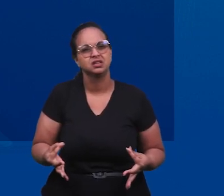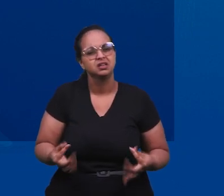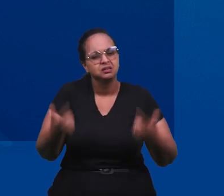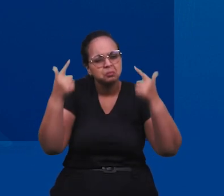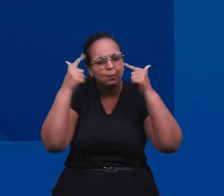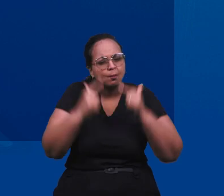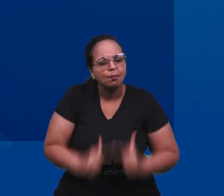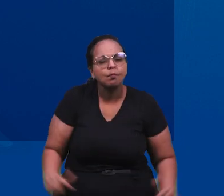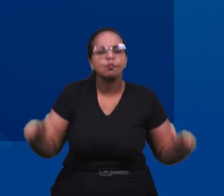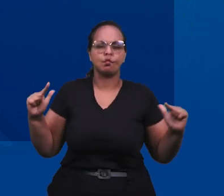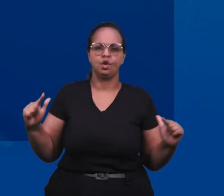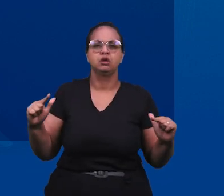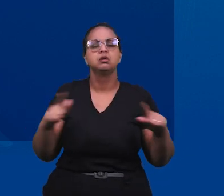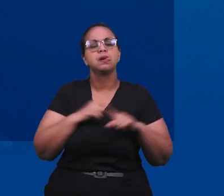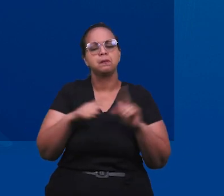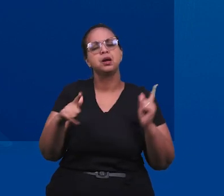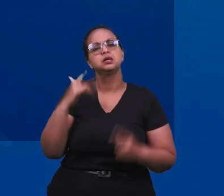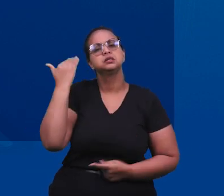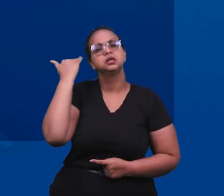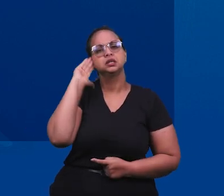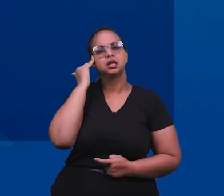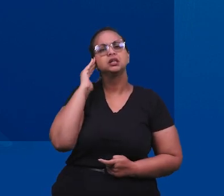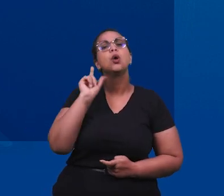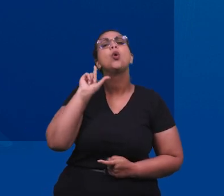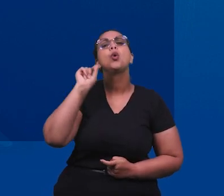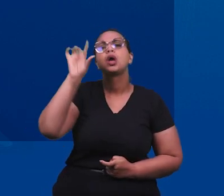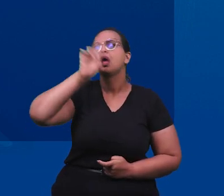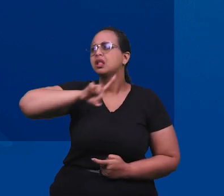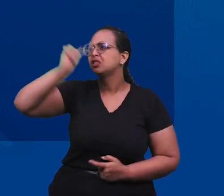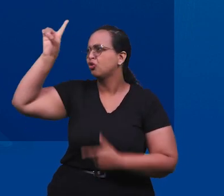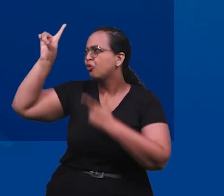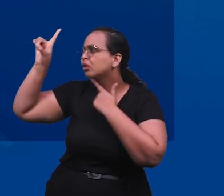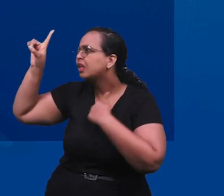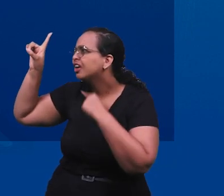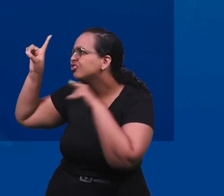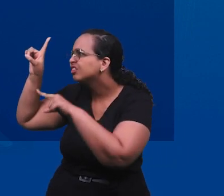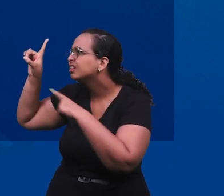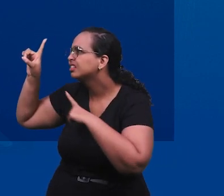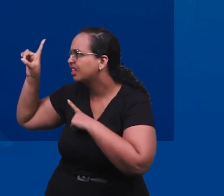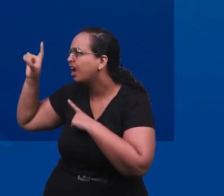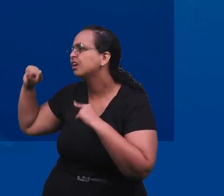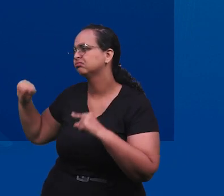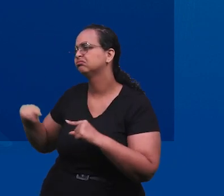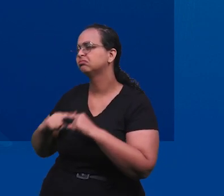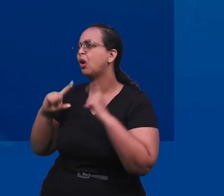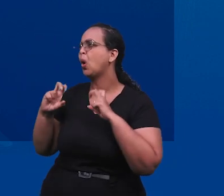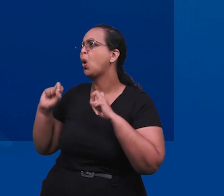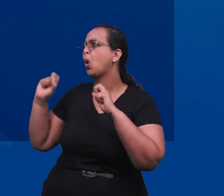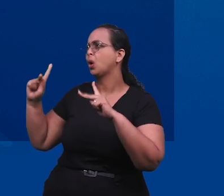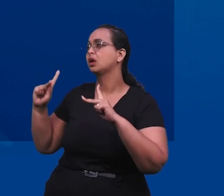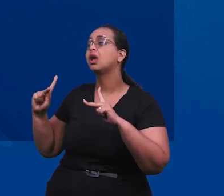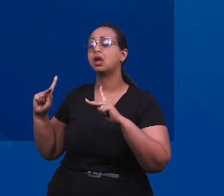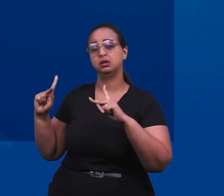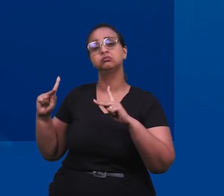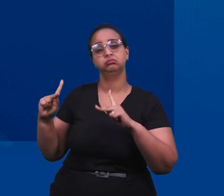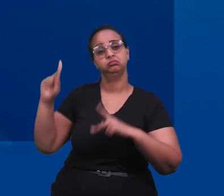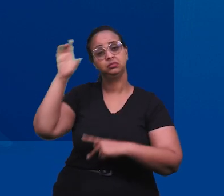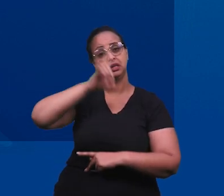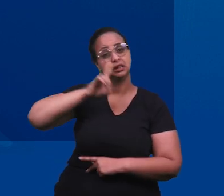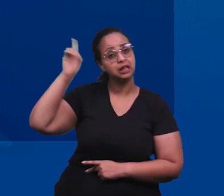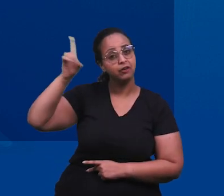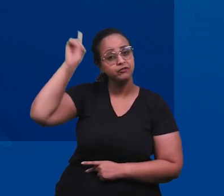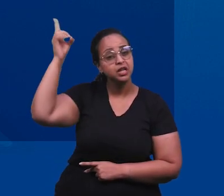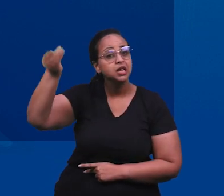né? Mas ele entendeu aquilo que era a vontade de Deus para Israel. E naquilo que ele não pecou, ele foi fiel ao